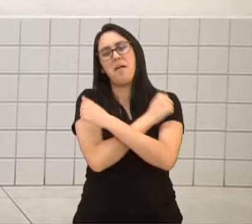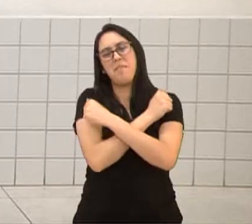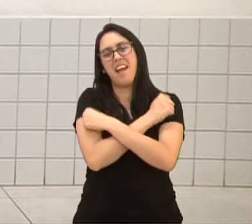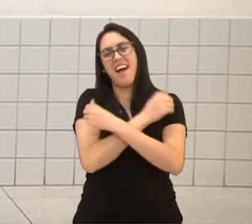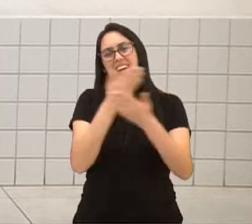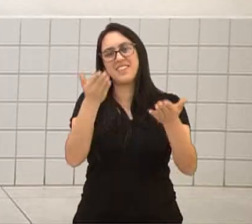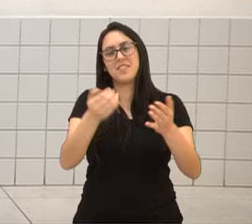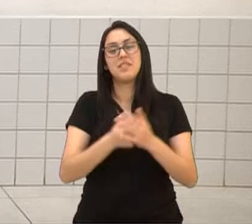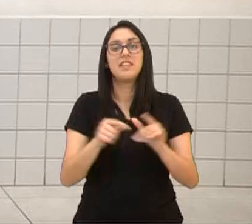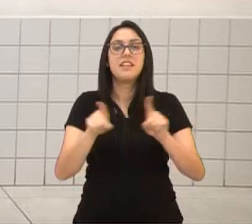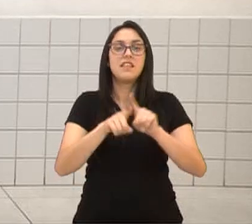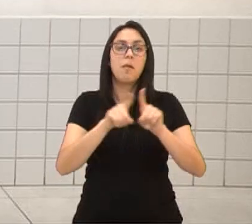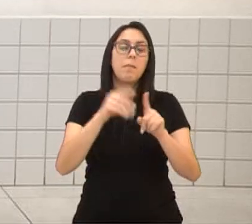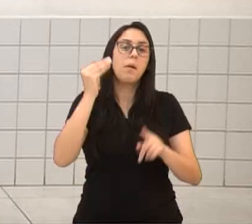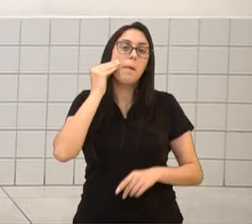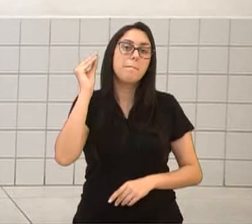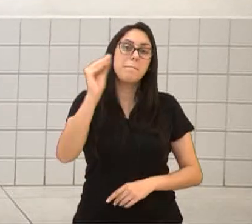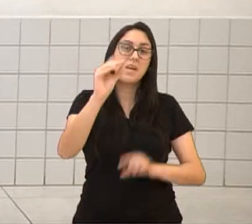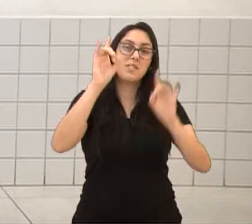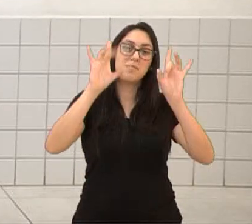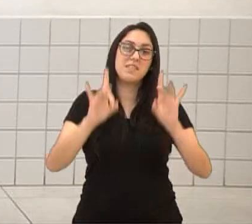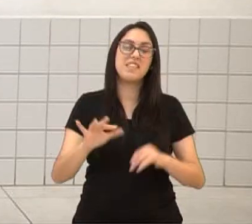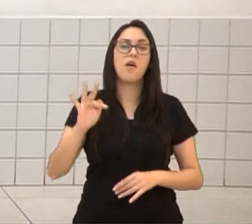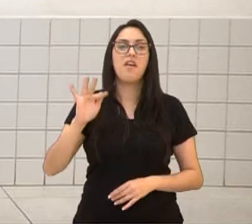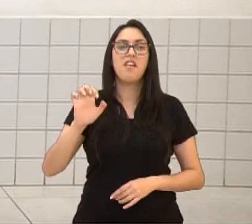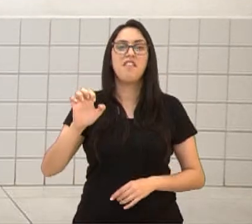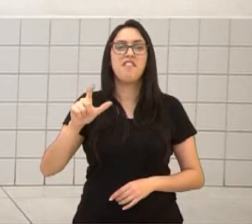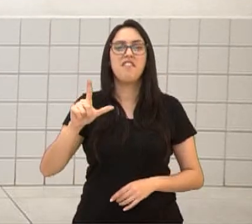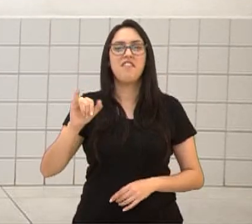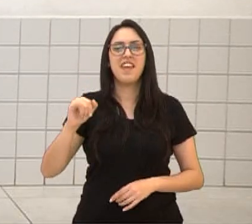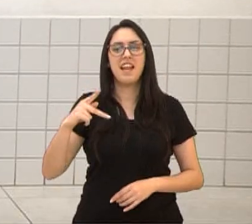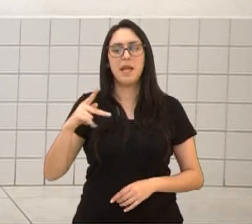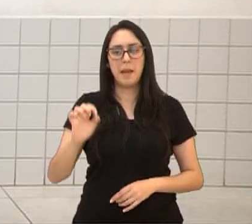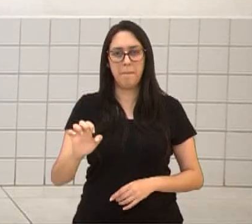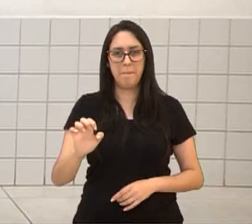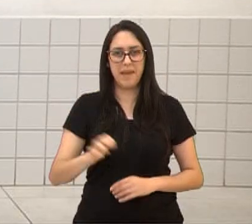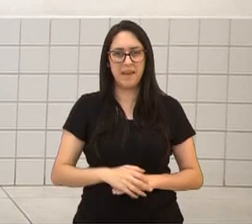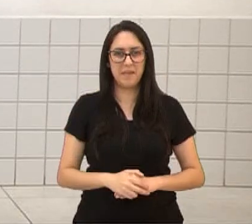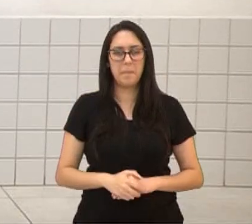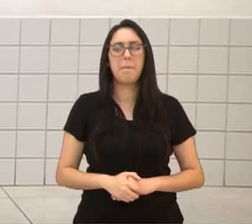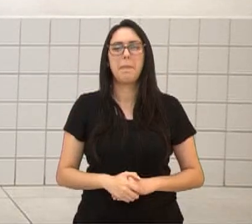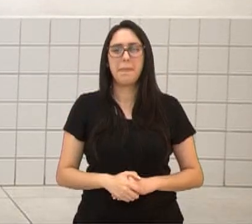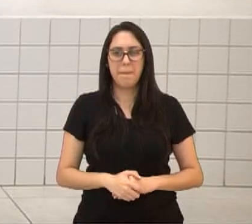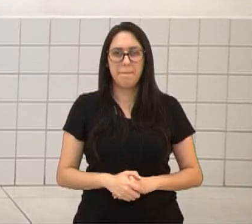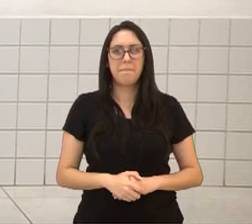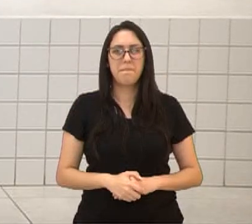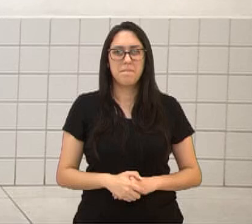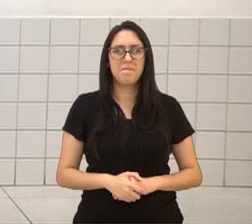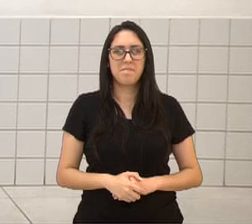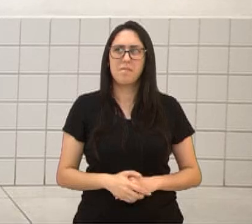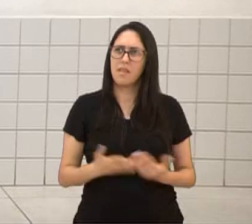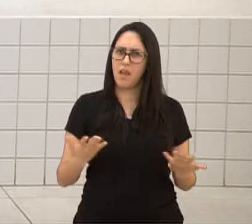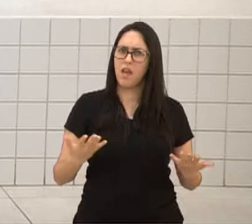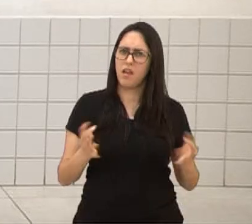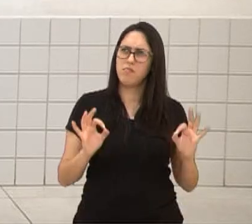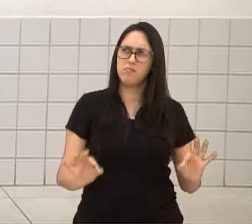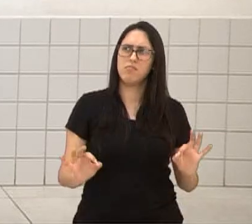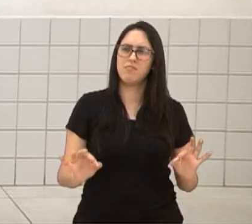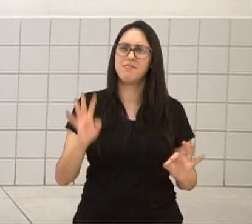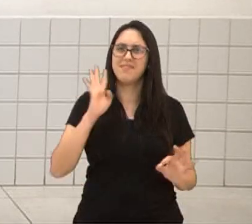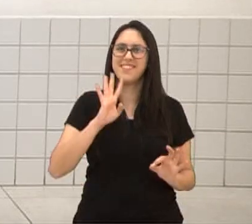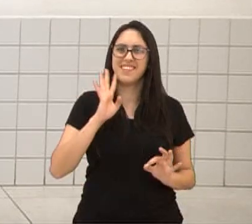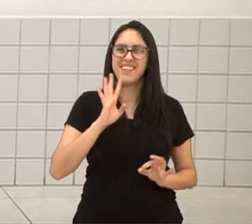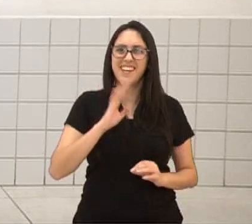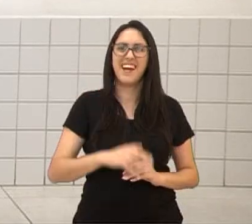ok? Vou mandar um beijo aqui especial pro Felipe Dizubati. Isso? Isso mesmo.